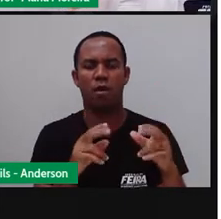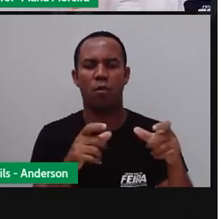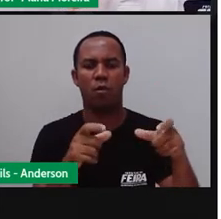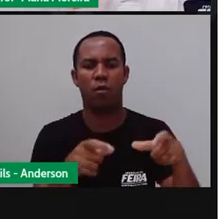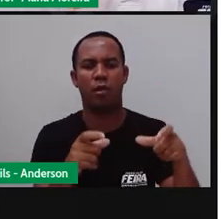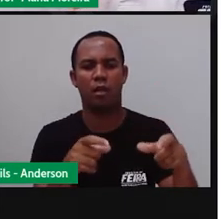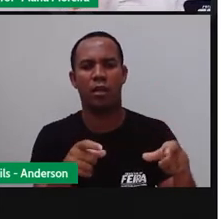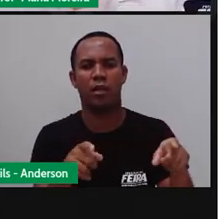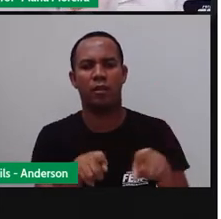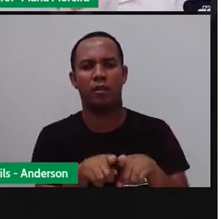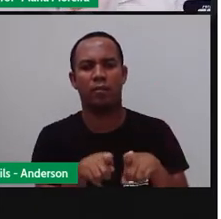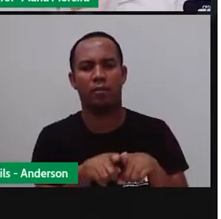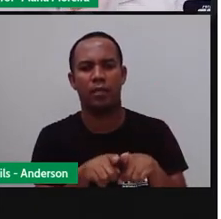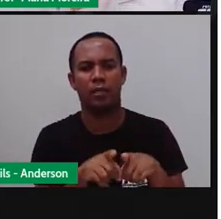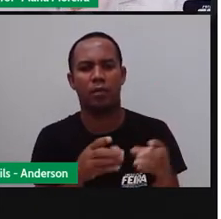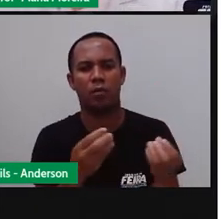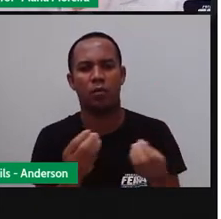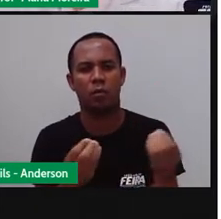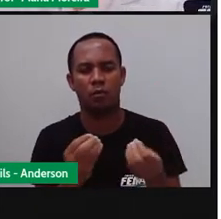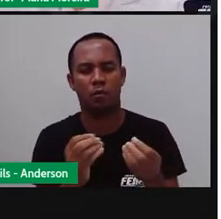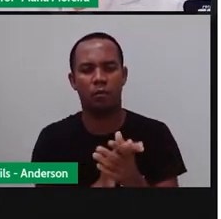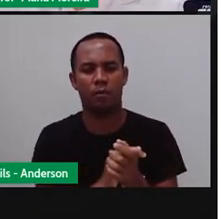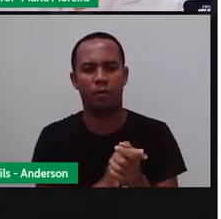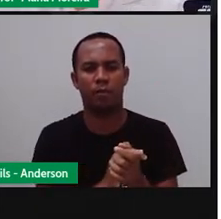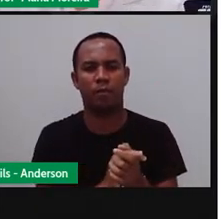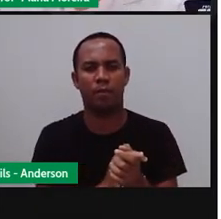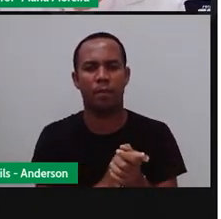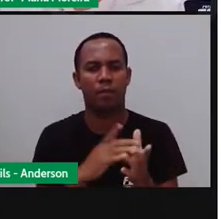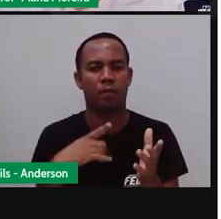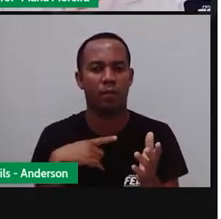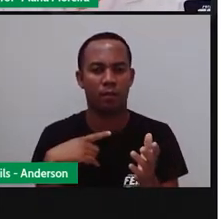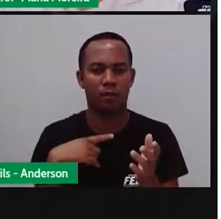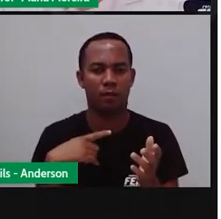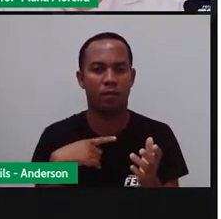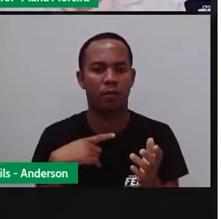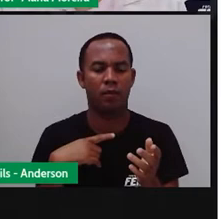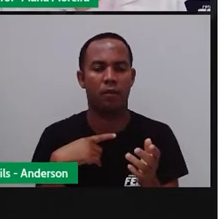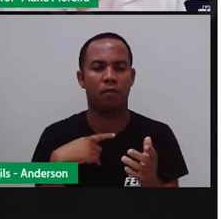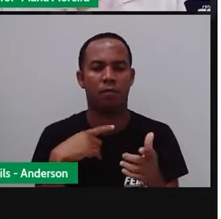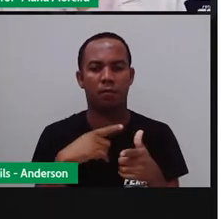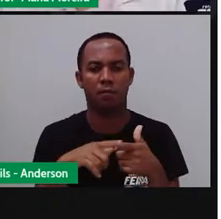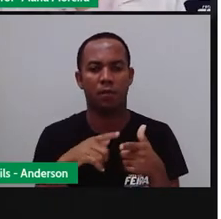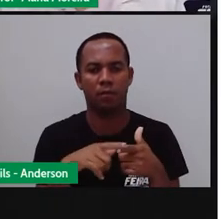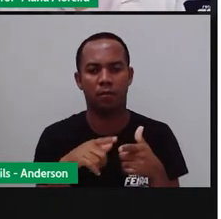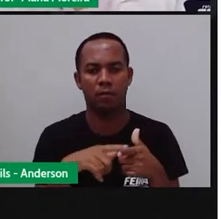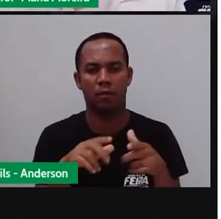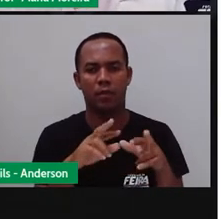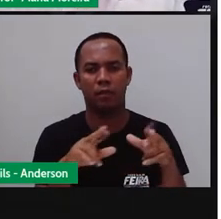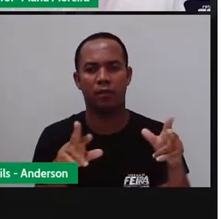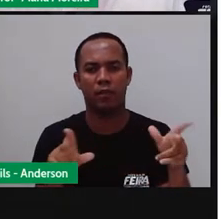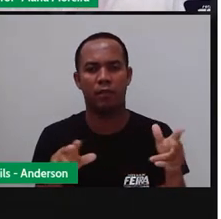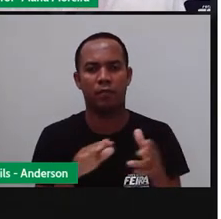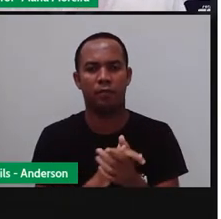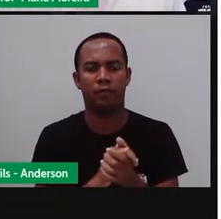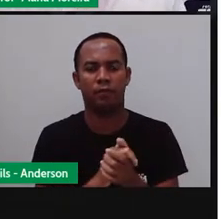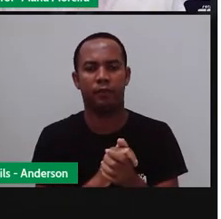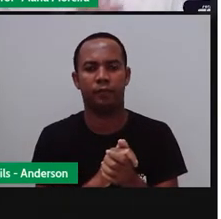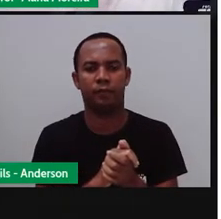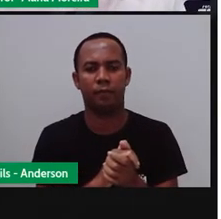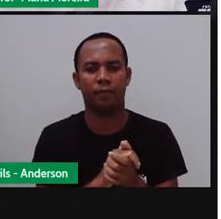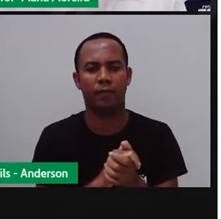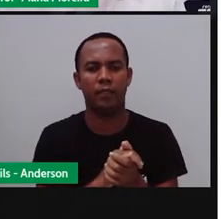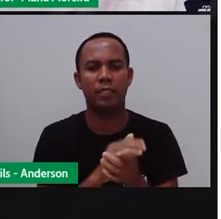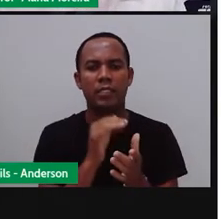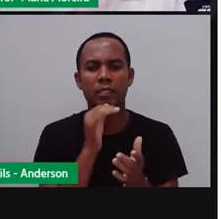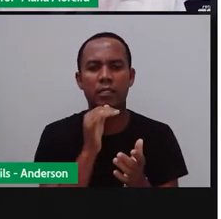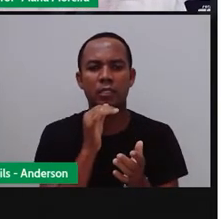local, mas aí essa vegetação, né, aquática que está aí tomando conta dessa água. Bom, a